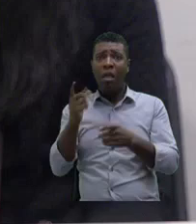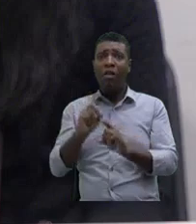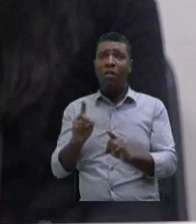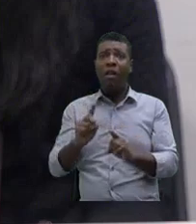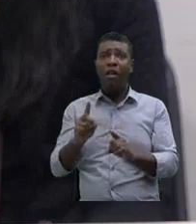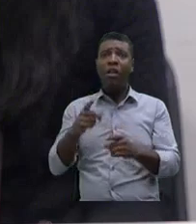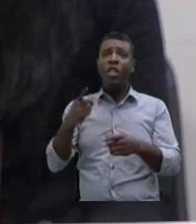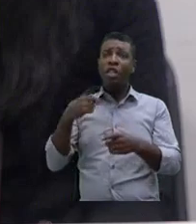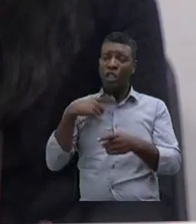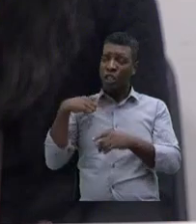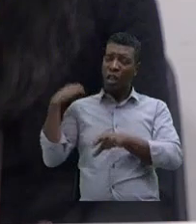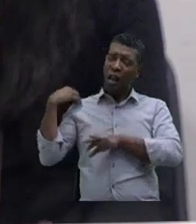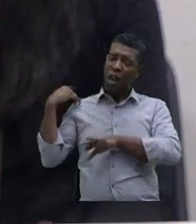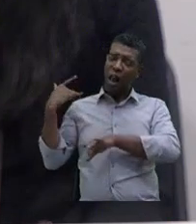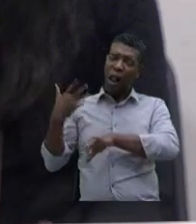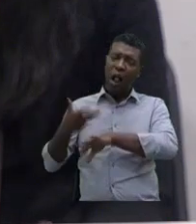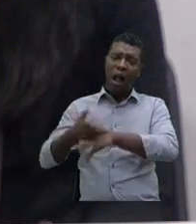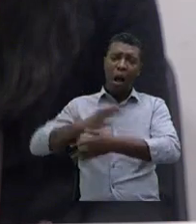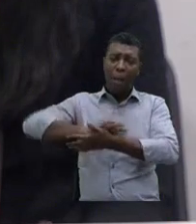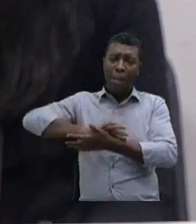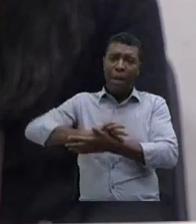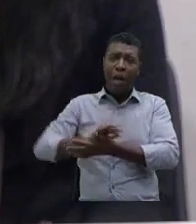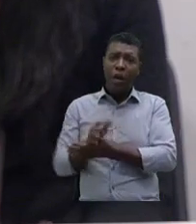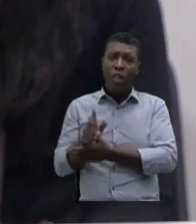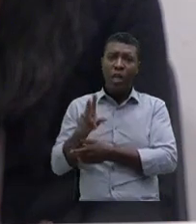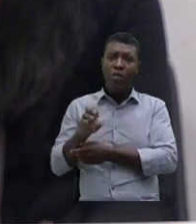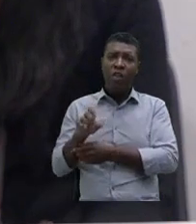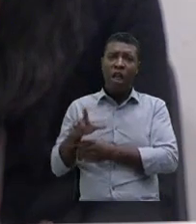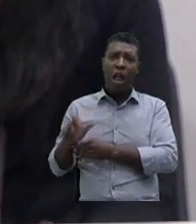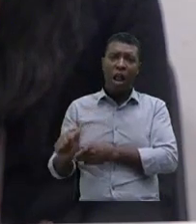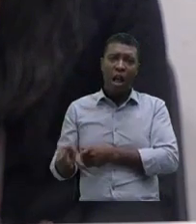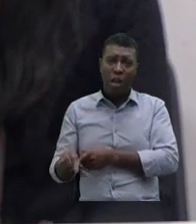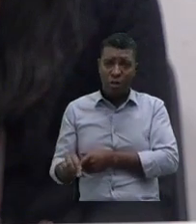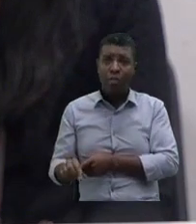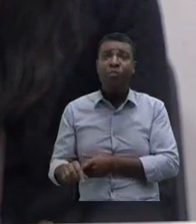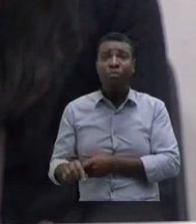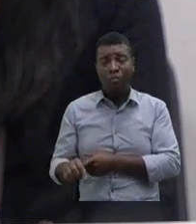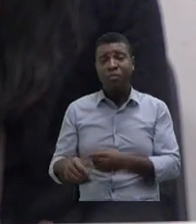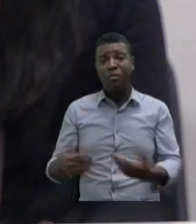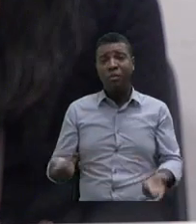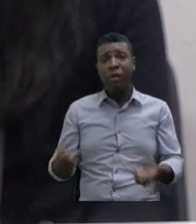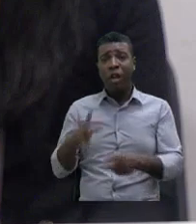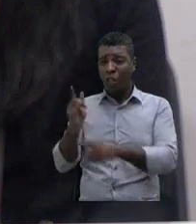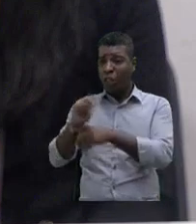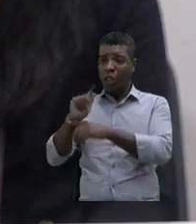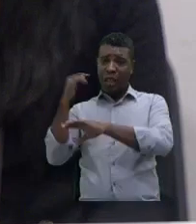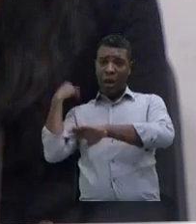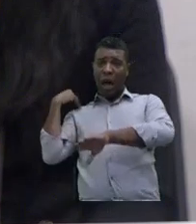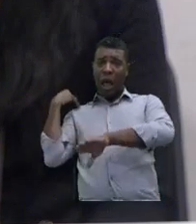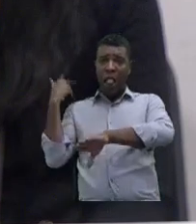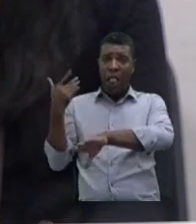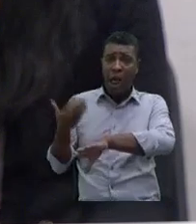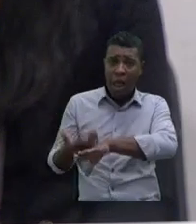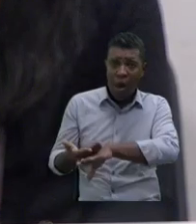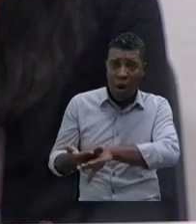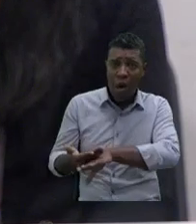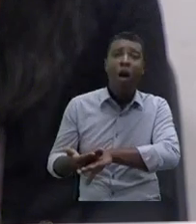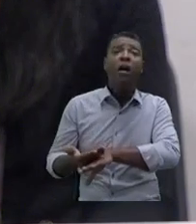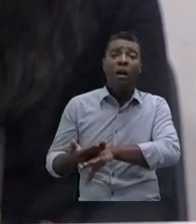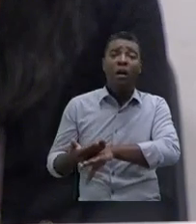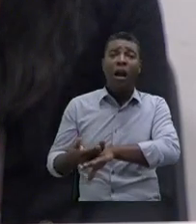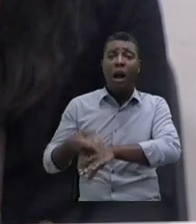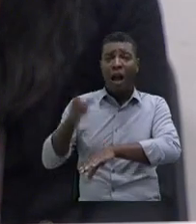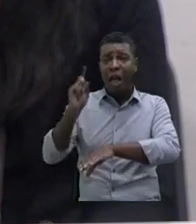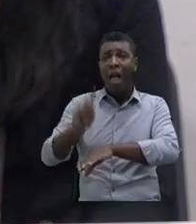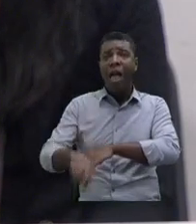velado, historicamente, nas gestões anteriores, sobre essa relação